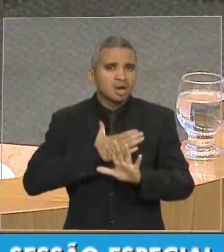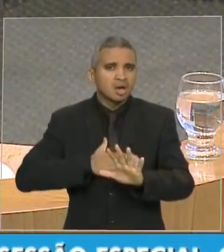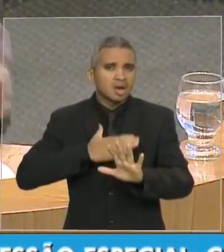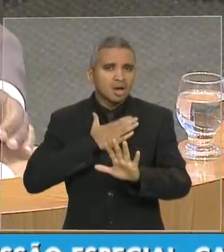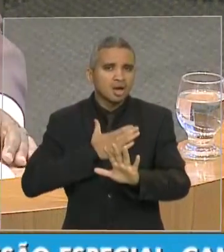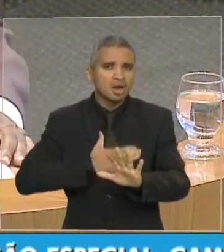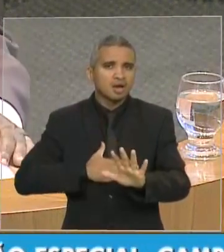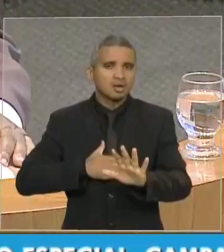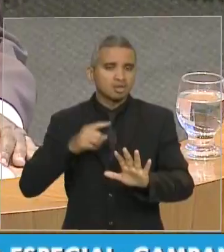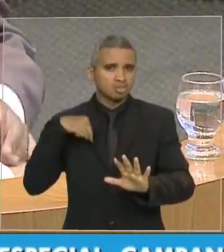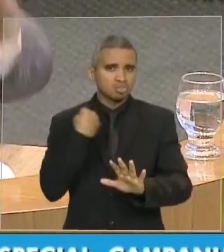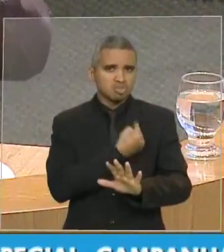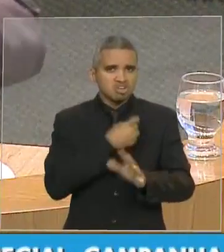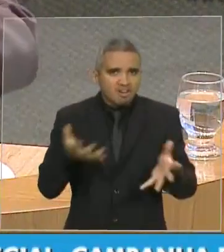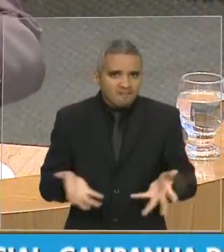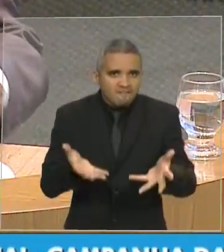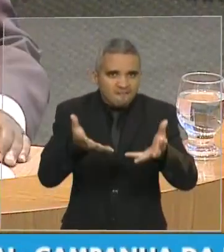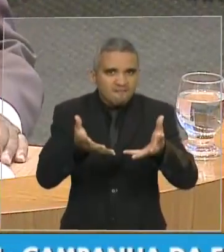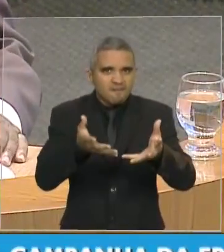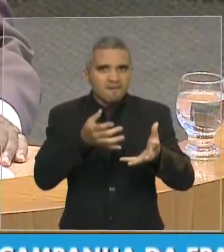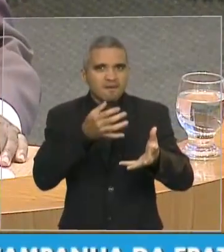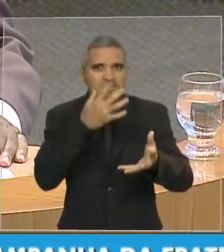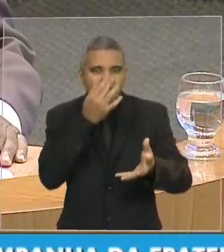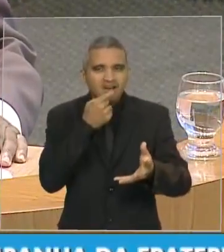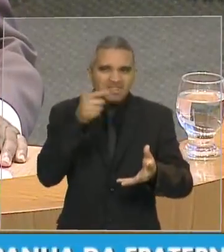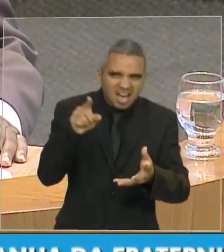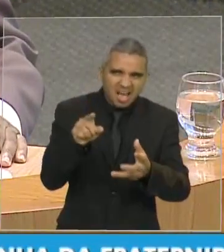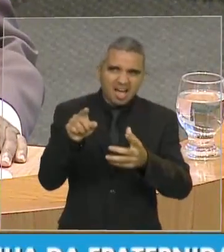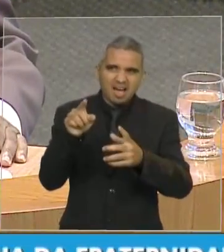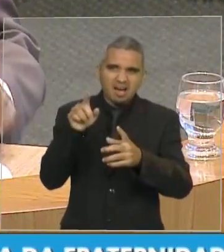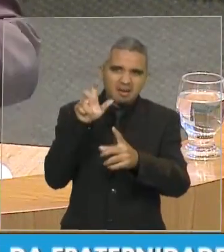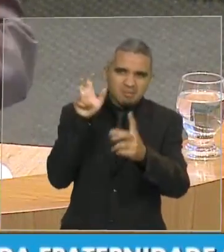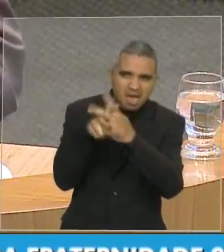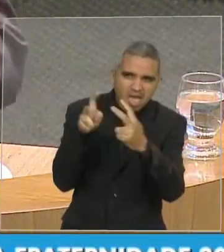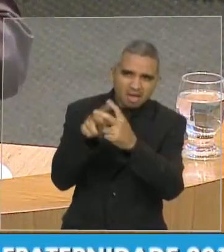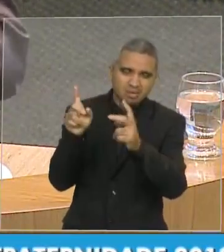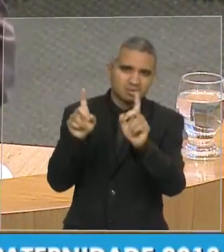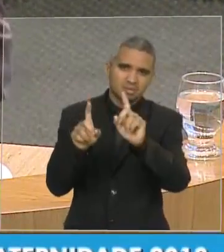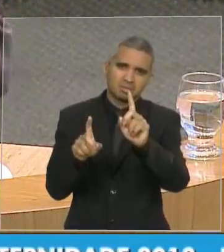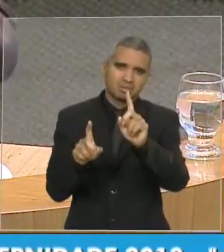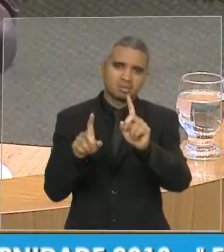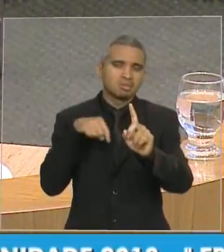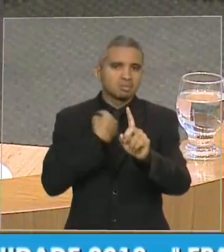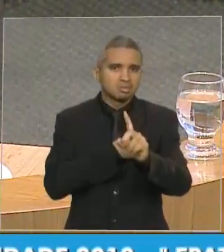violência, nós temos que ser os pacificadores da paz. Aqueles que